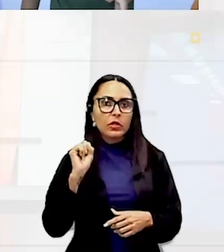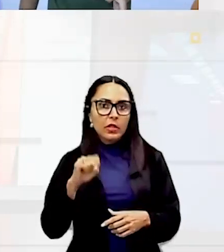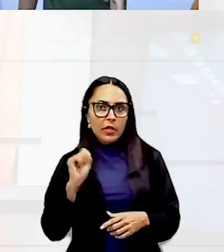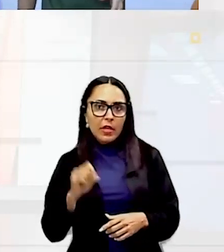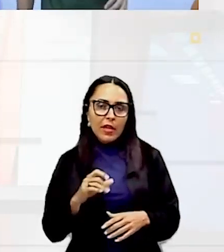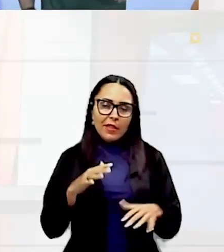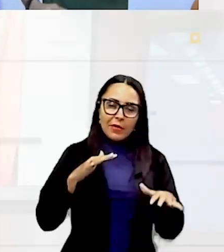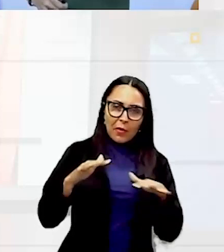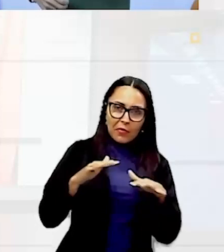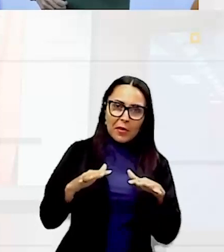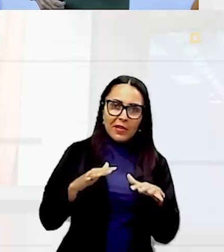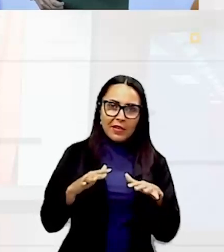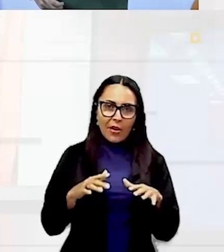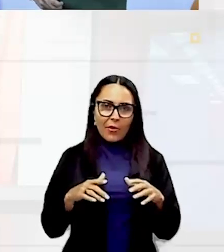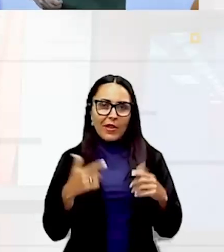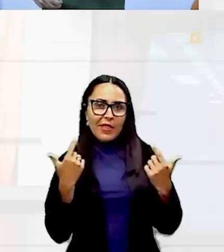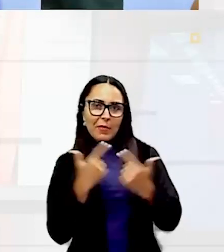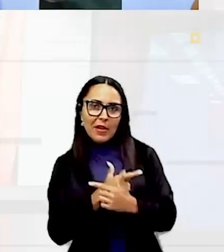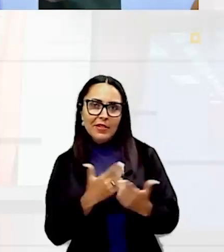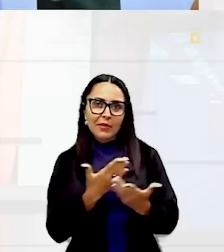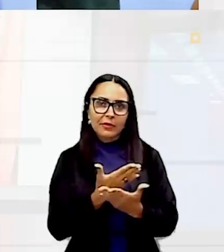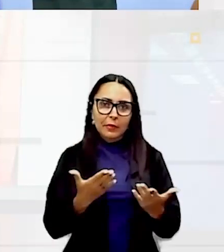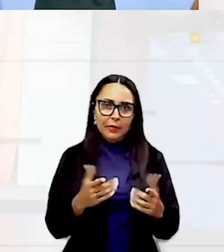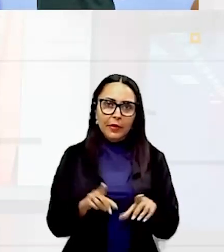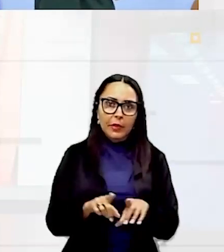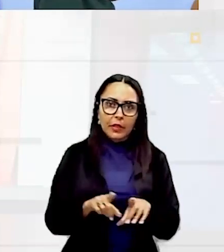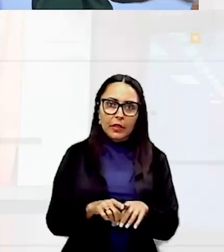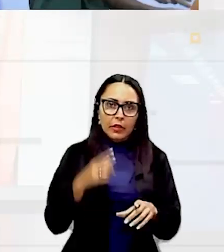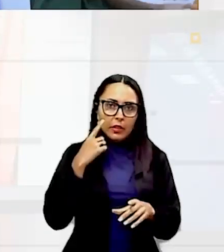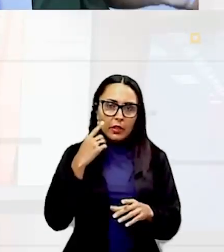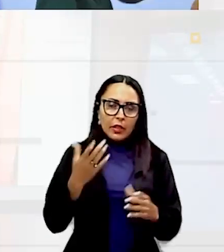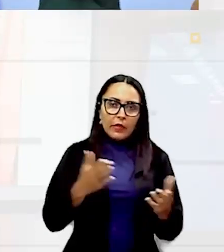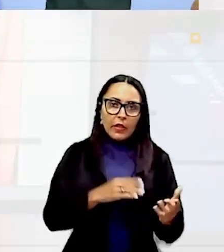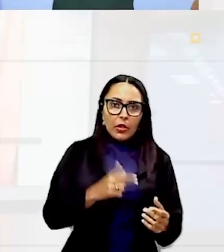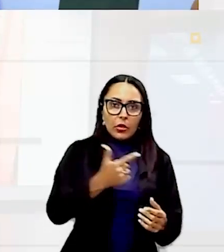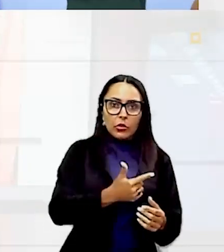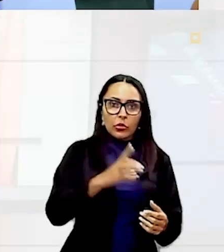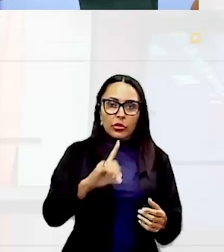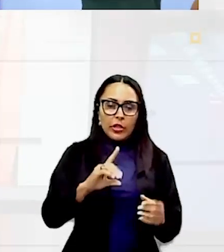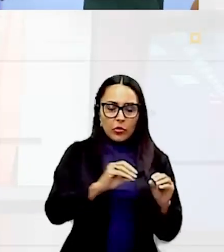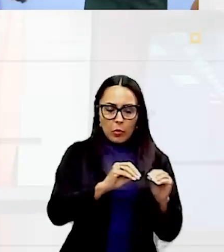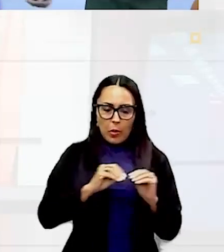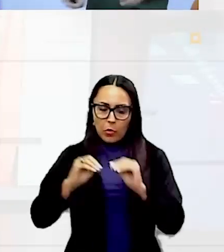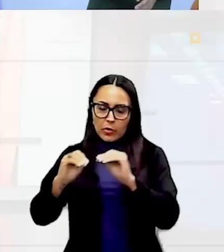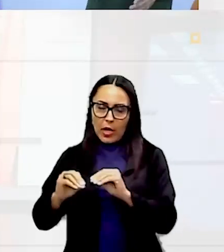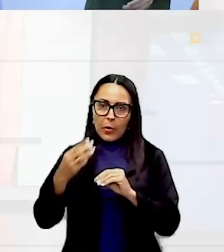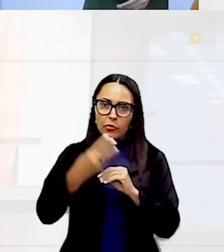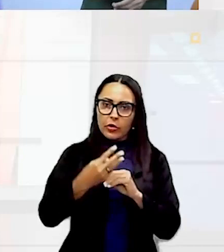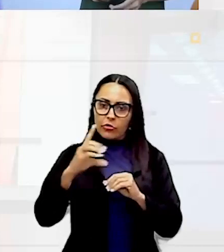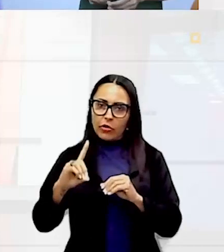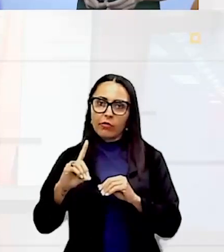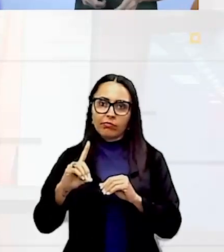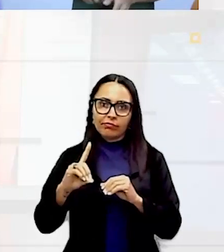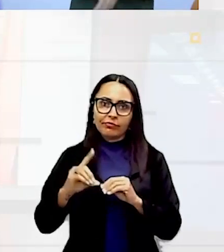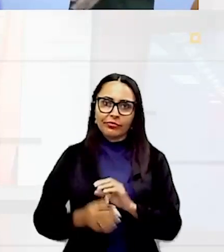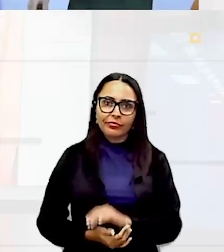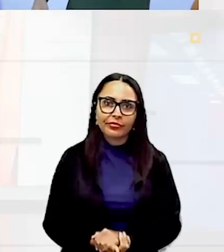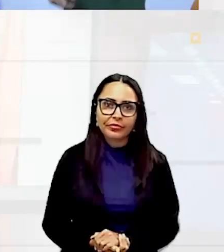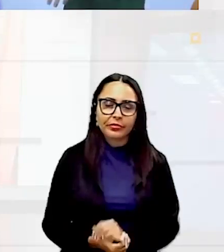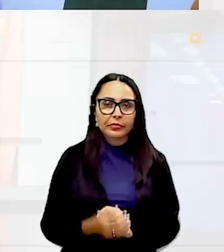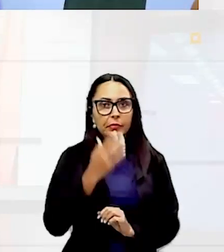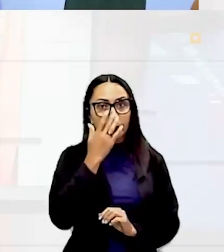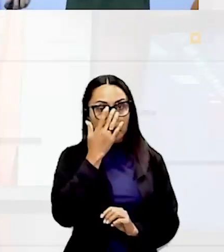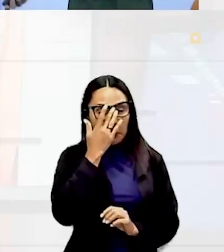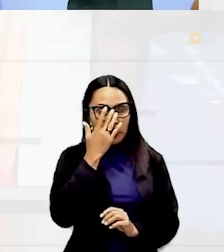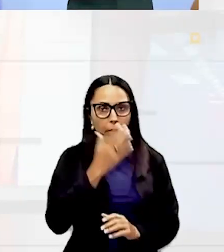de animação mesmo, da ideia de trazer algo 2D pro 3D. Então, por